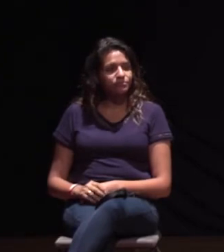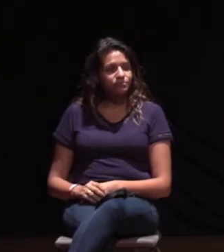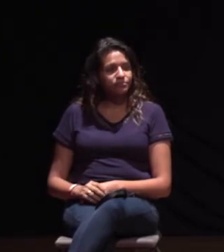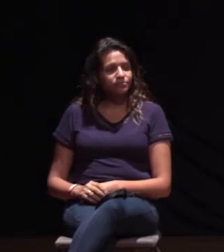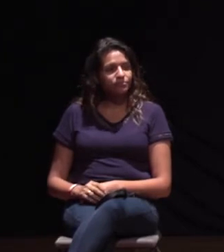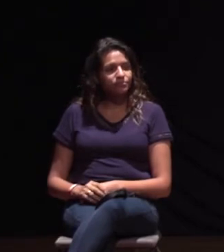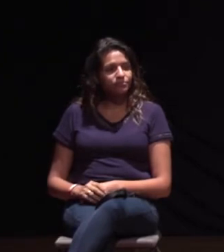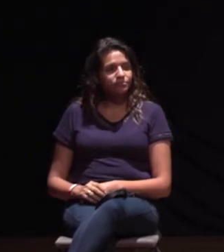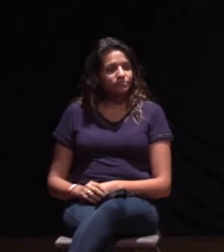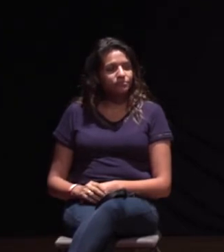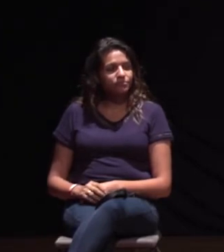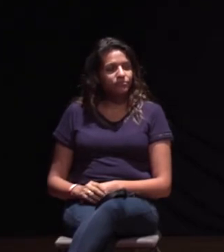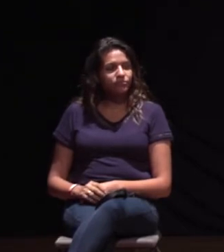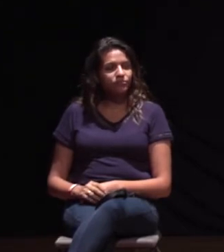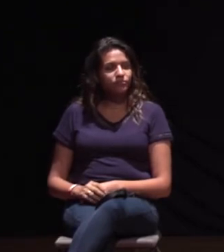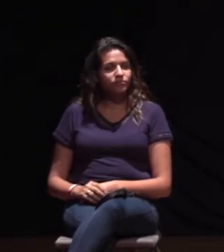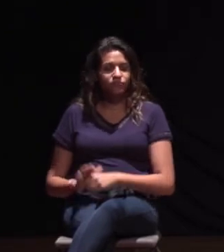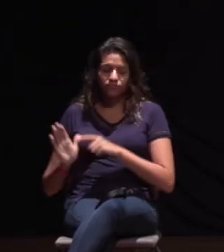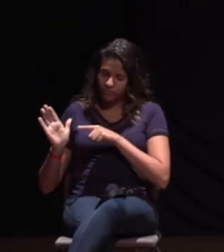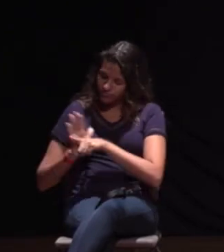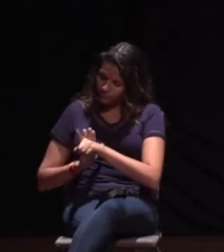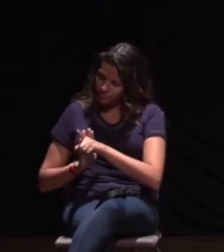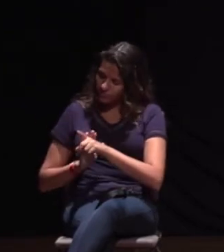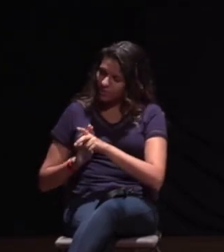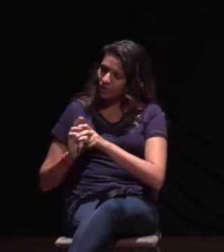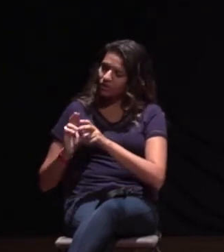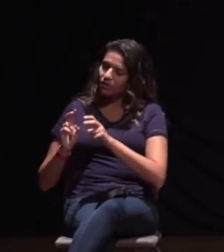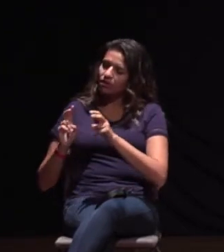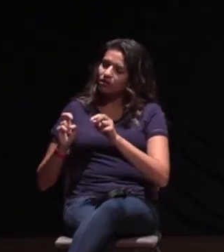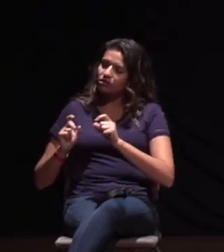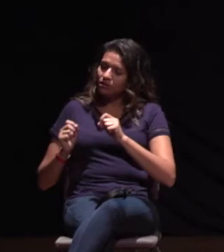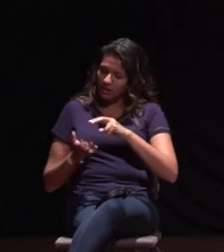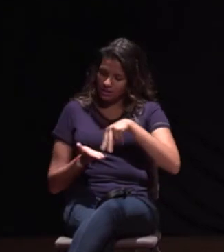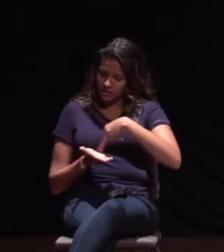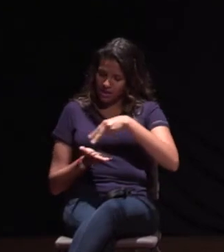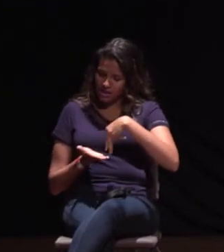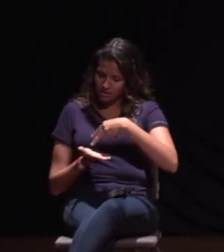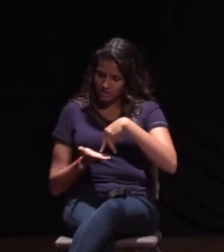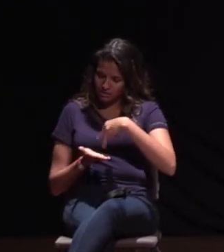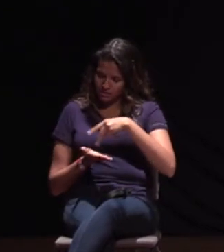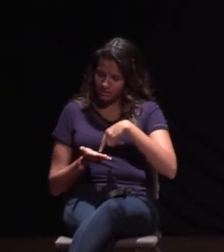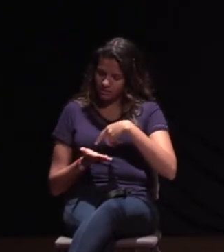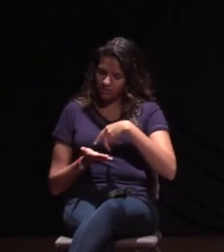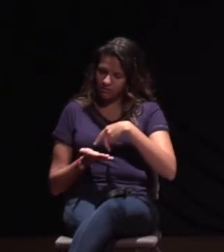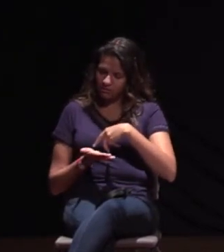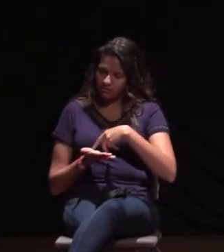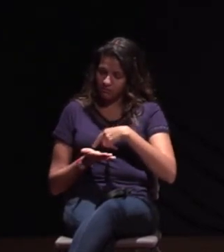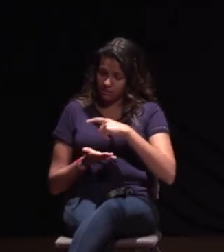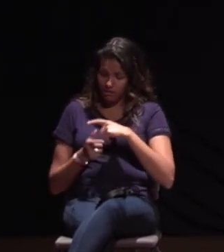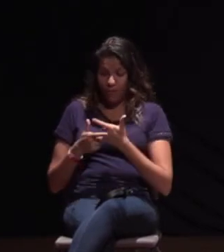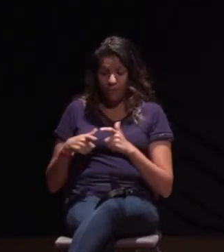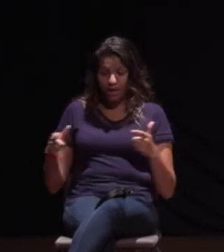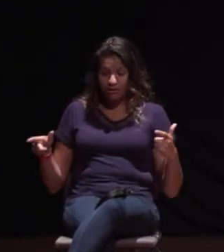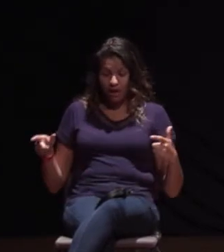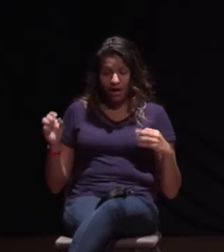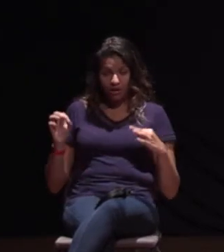vocês sobre a presença crescente da dança em espaços expositivos,